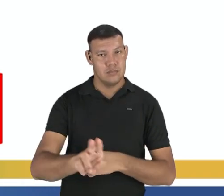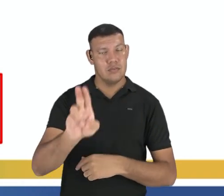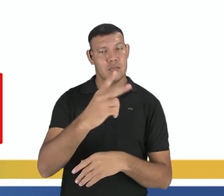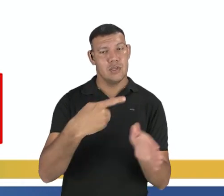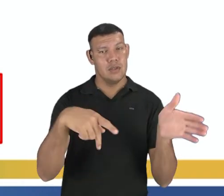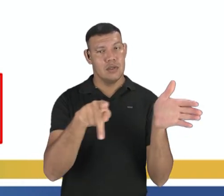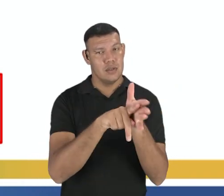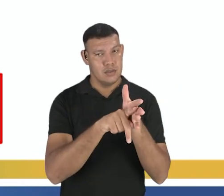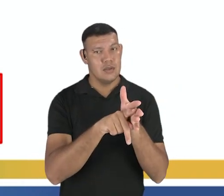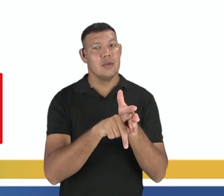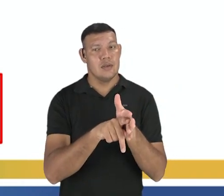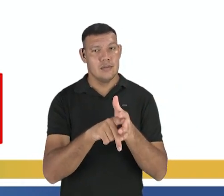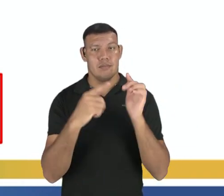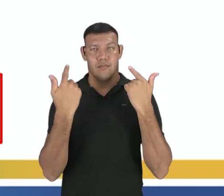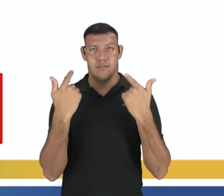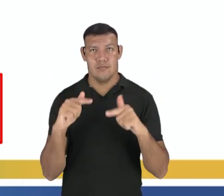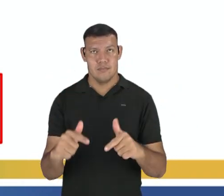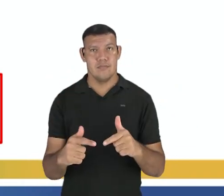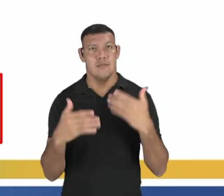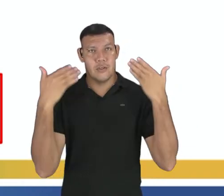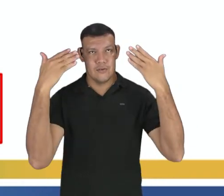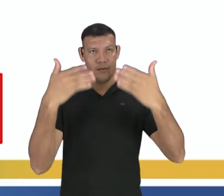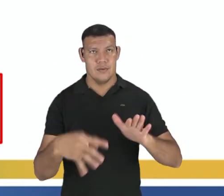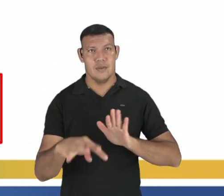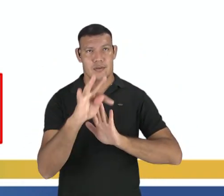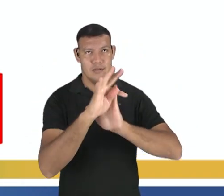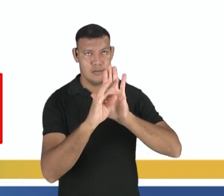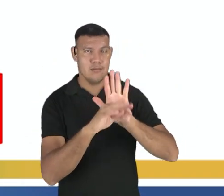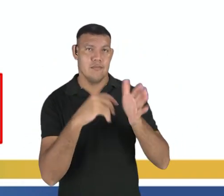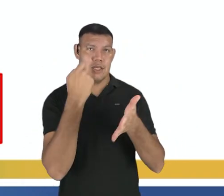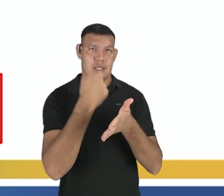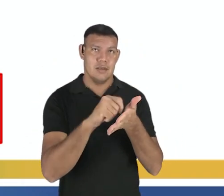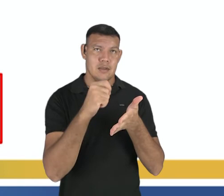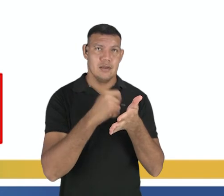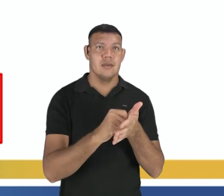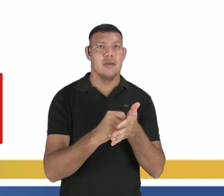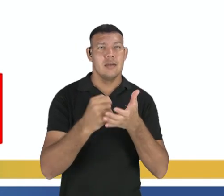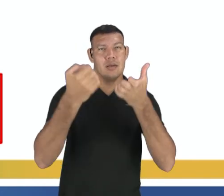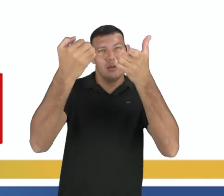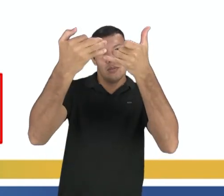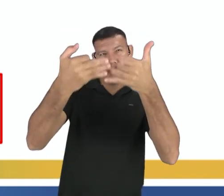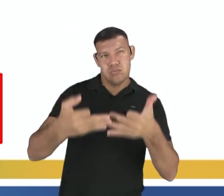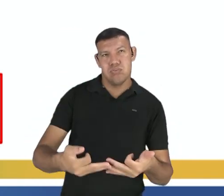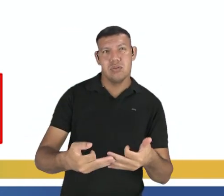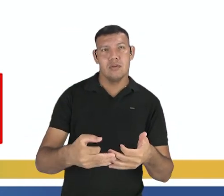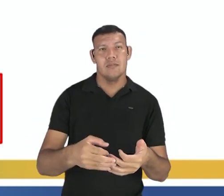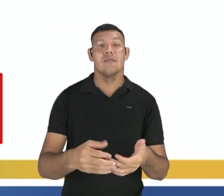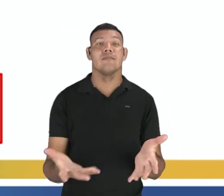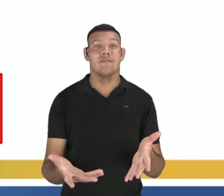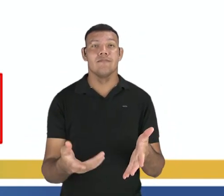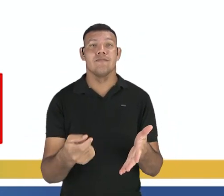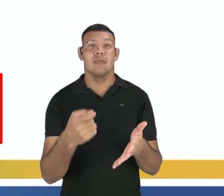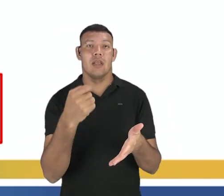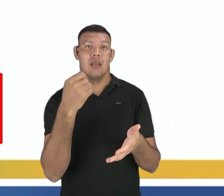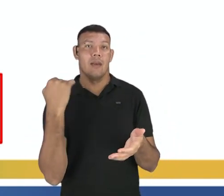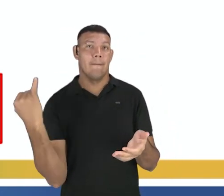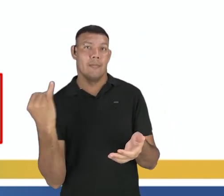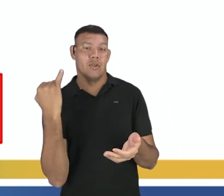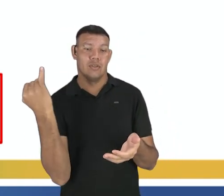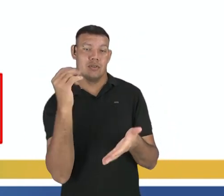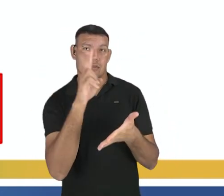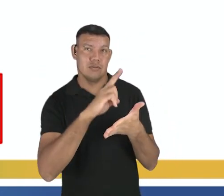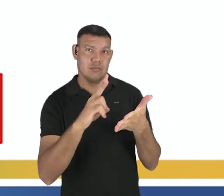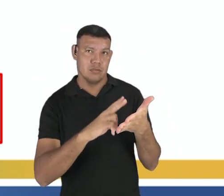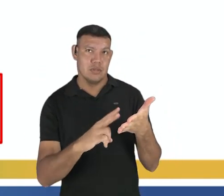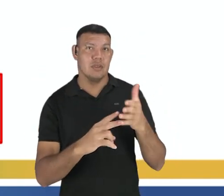linguagem para evidenciar o texto. A autora discorre sobre o ato de ler para chamar a atenção do leitor sobre a importância da leitura.